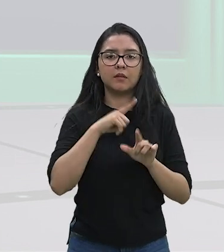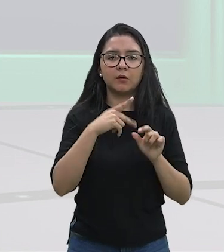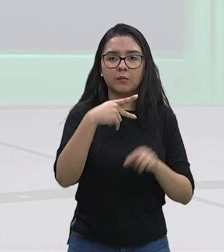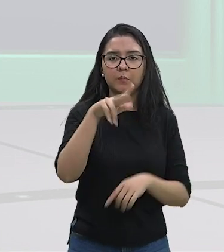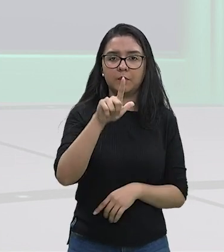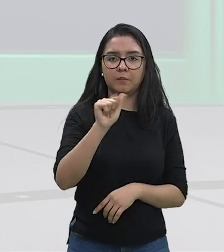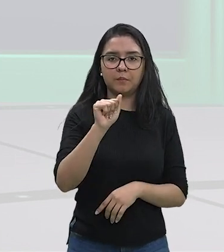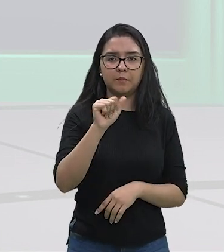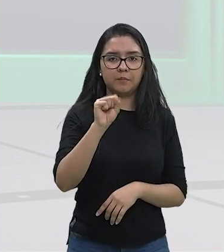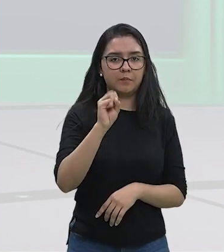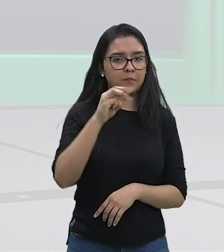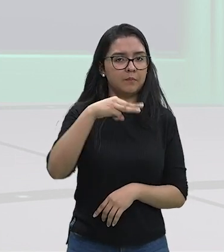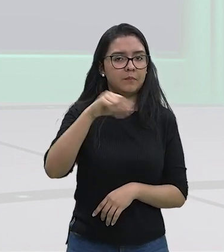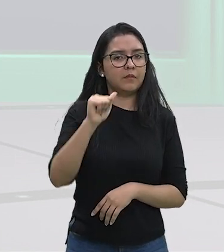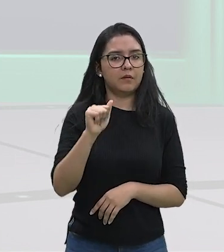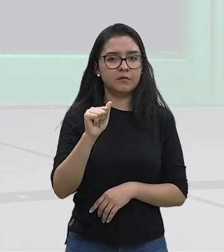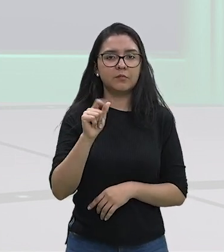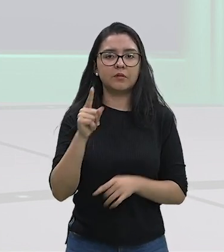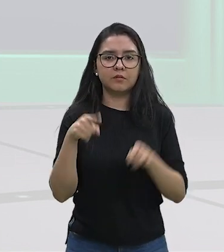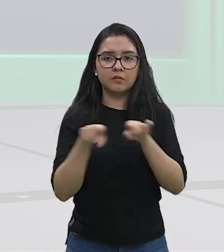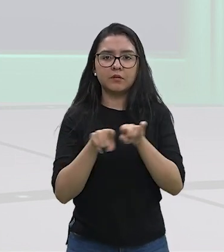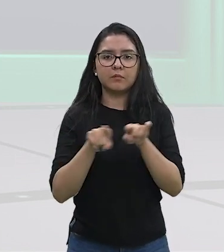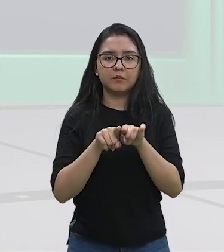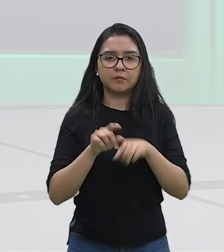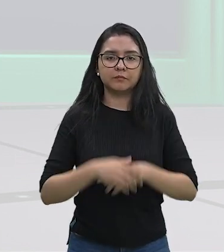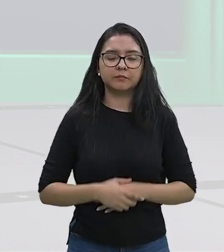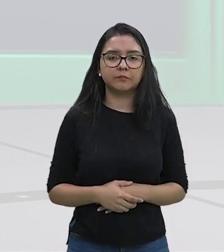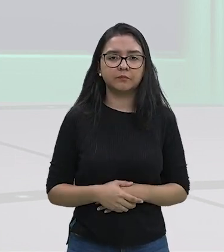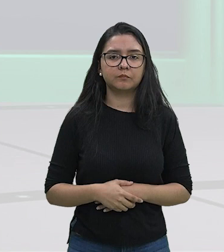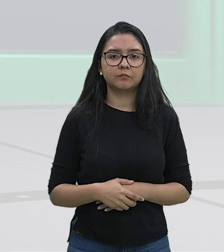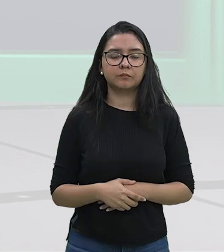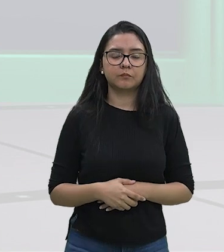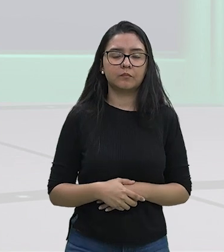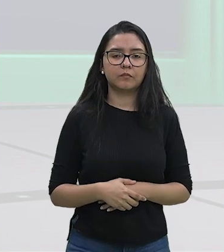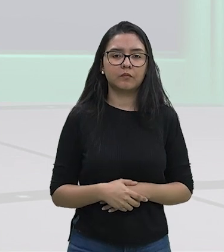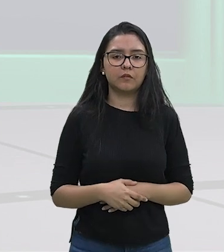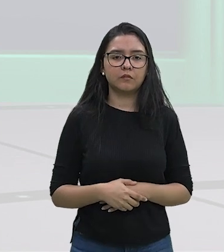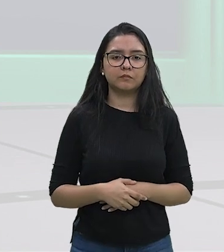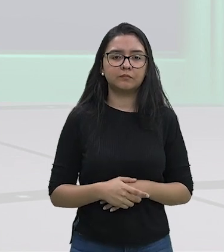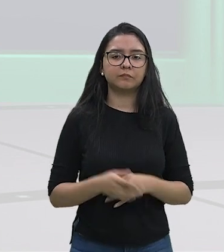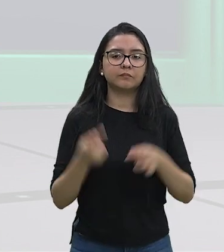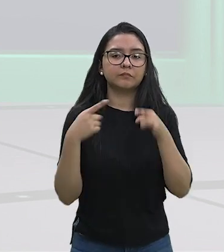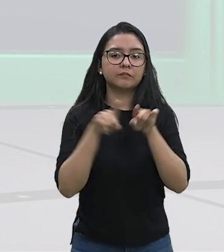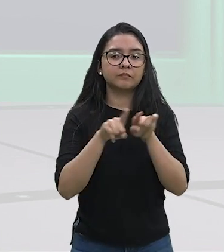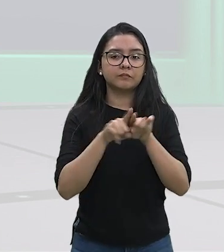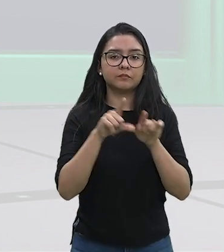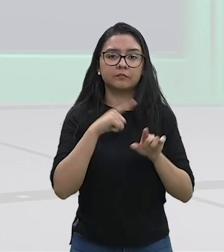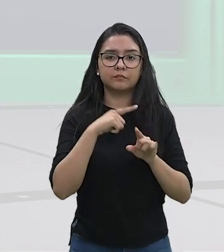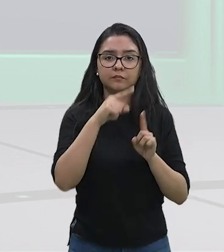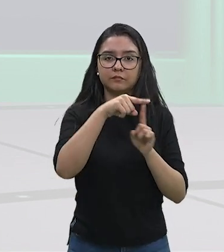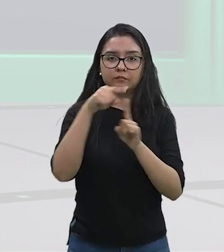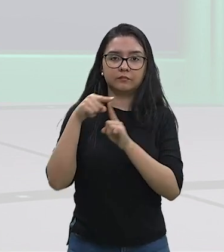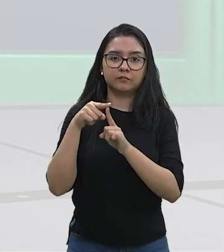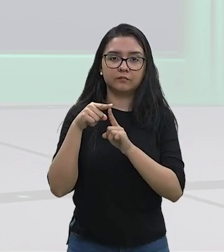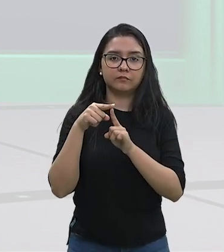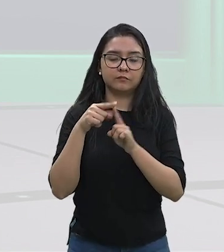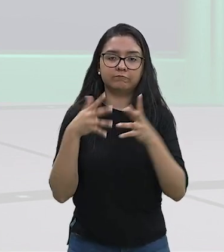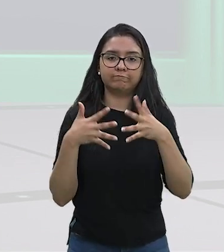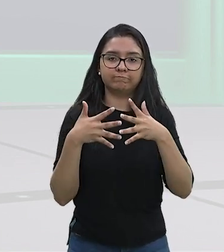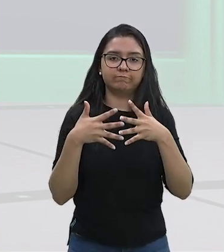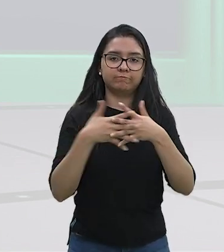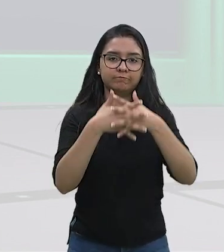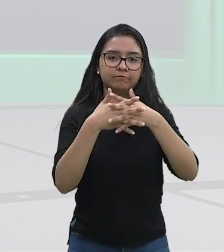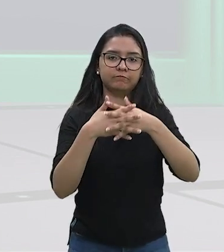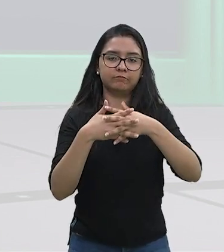ali, né? É onde vai estar mergulhada essas células. Bom, a gente tem também o tecido ósseo, que é um